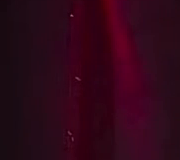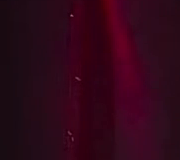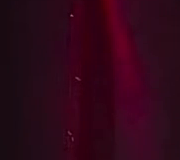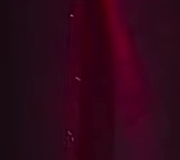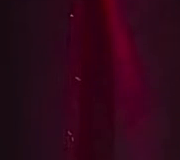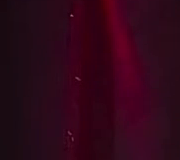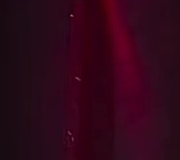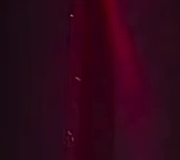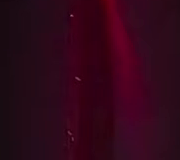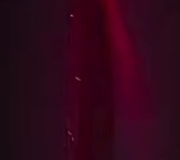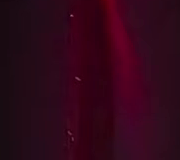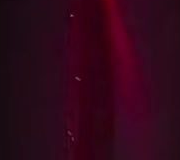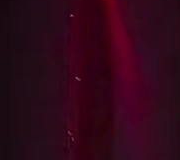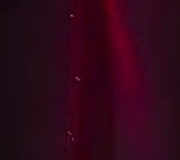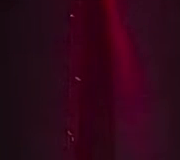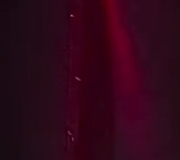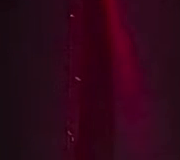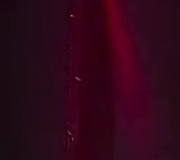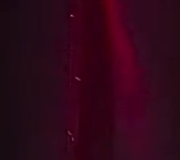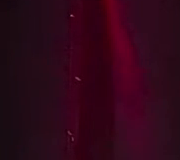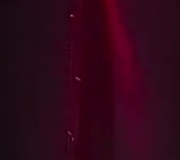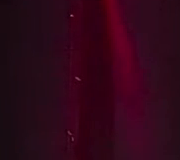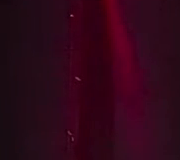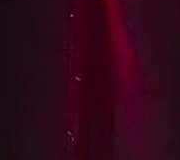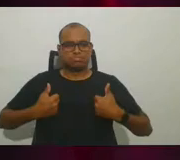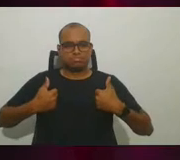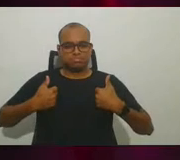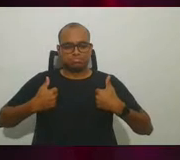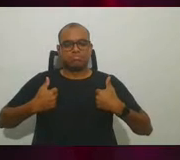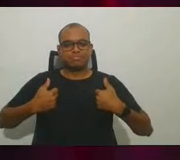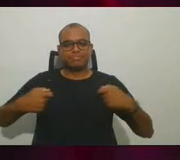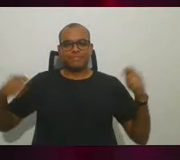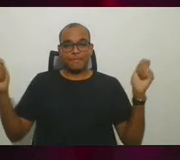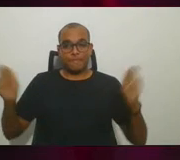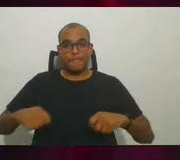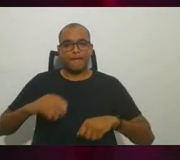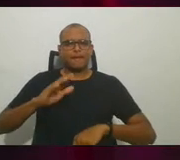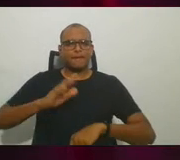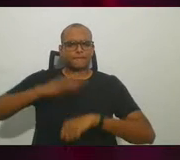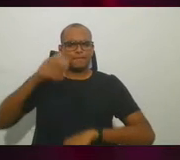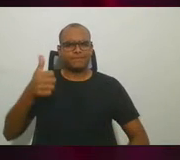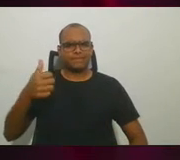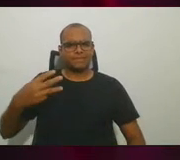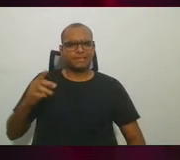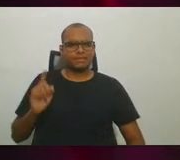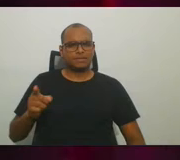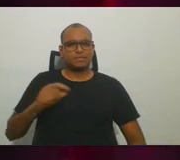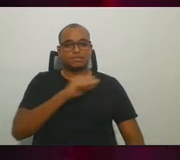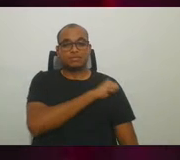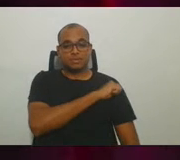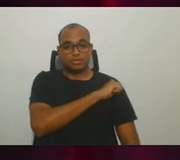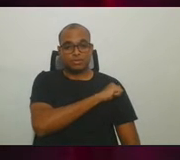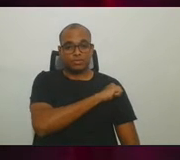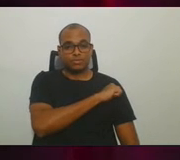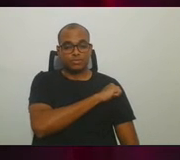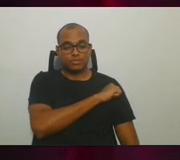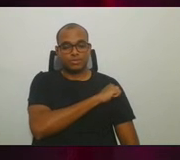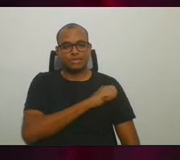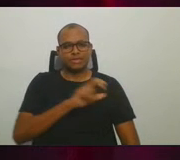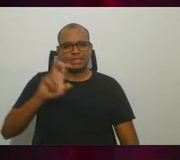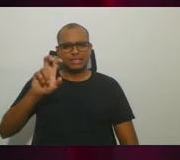Unesc orgulha-se de poder contar com mais de 13 mil alunos em seus